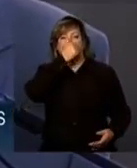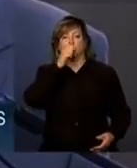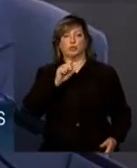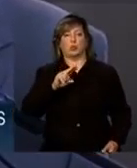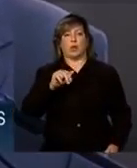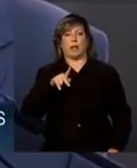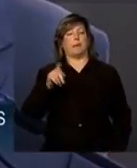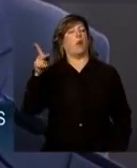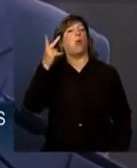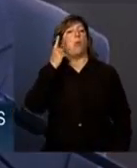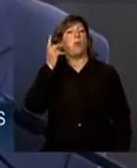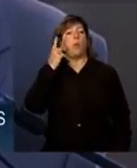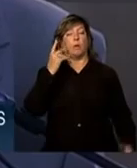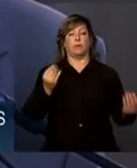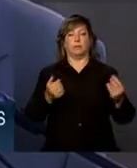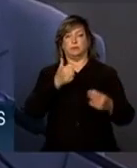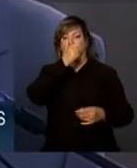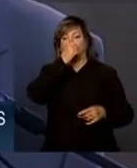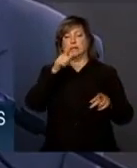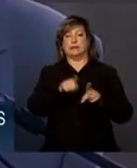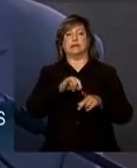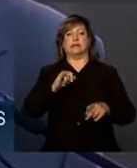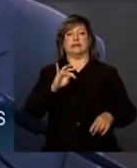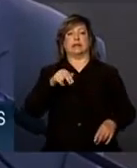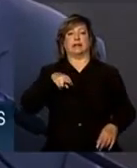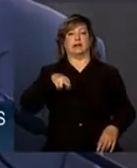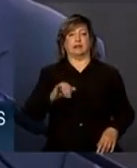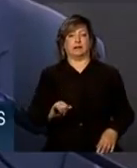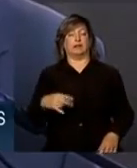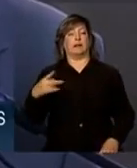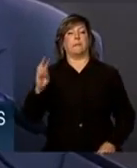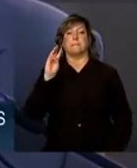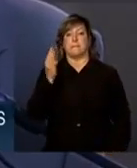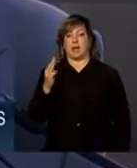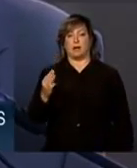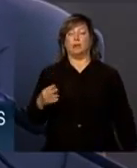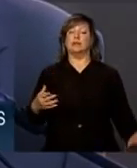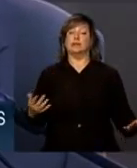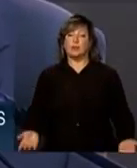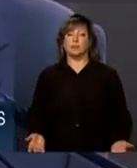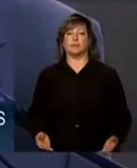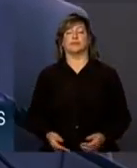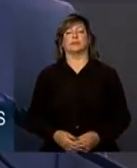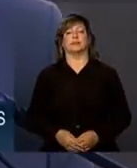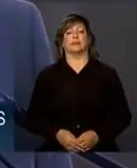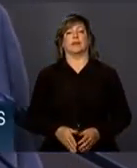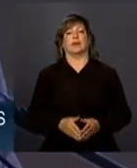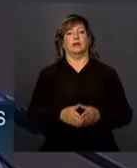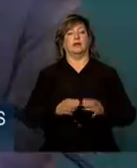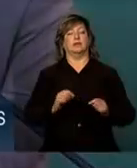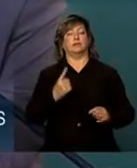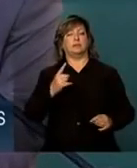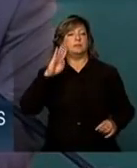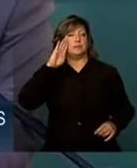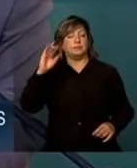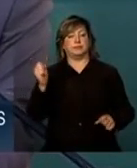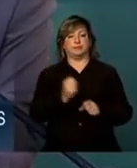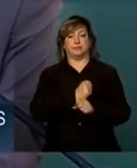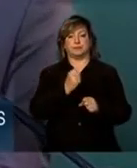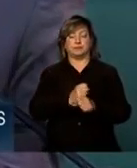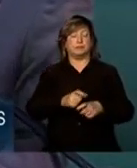Ceará, e também o Porto de Itaqui, no estado do Maranhão. Portanto, sem sombra de dúvida, uma das maiores